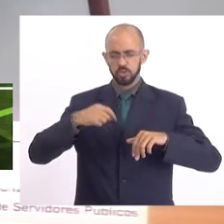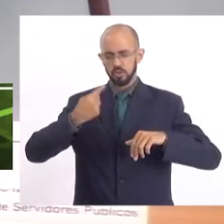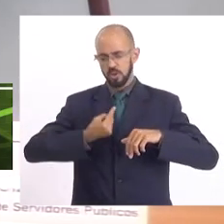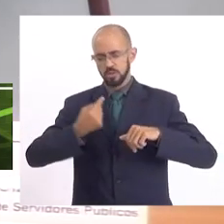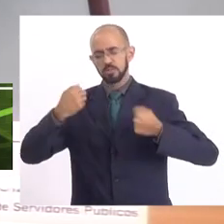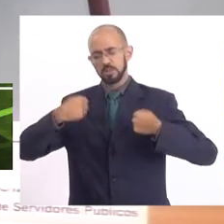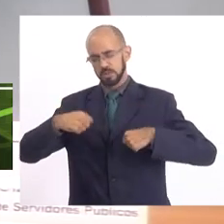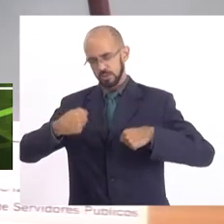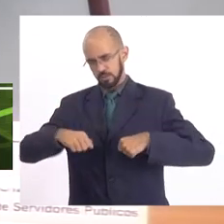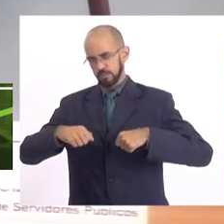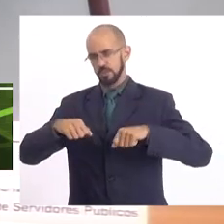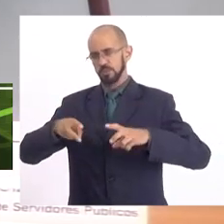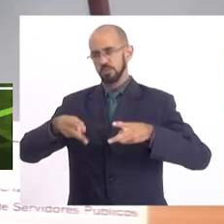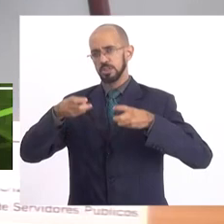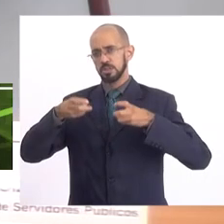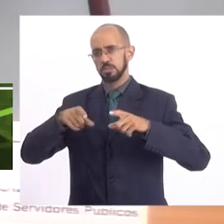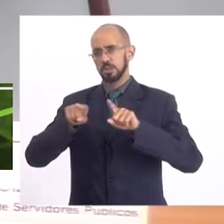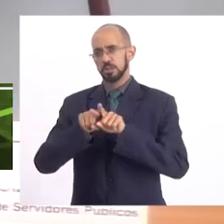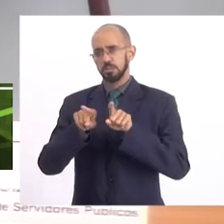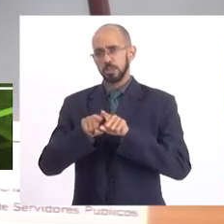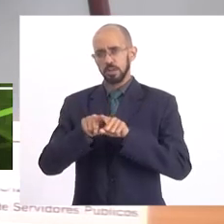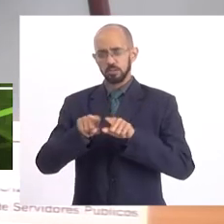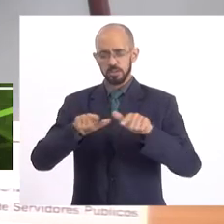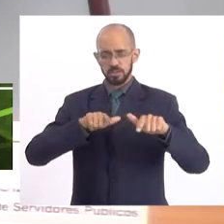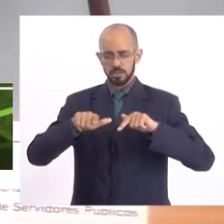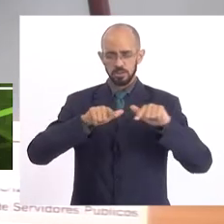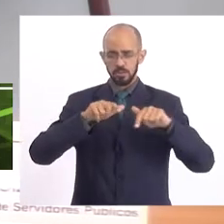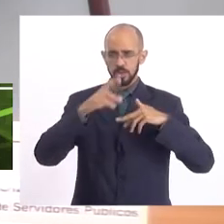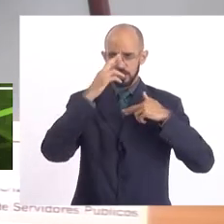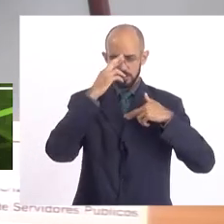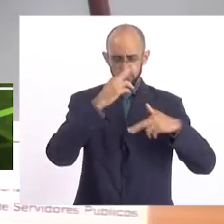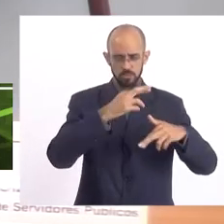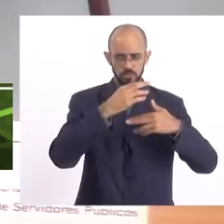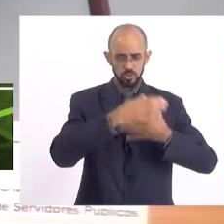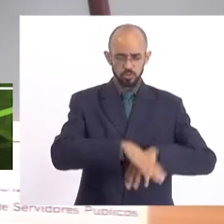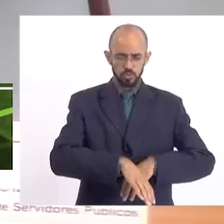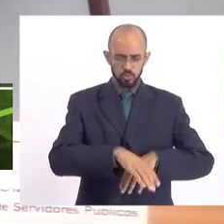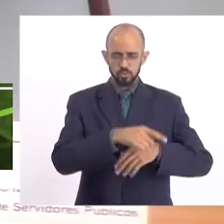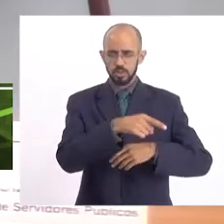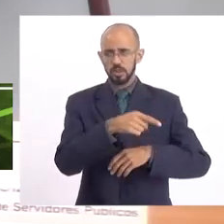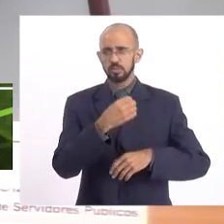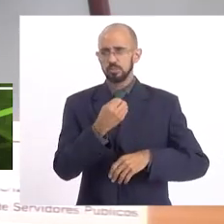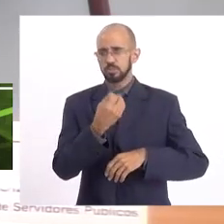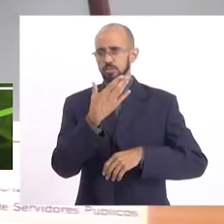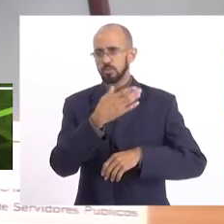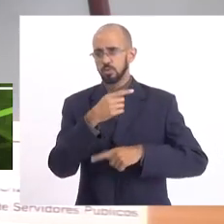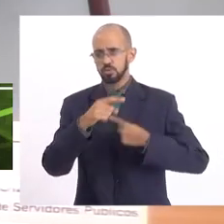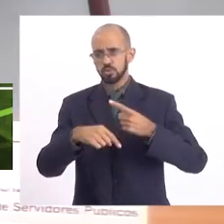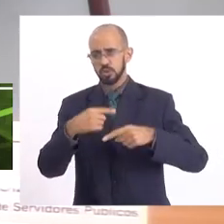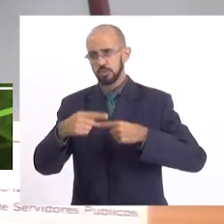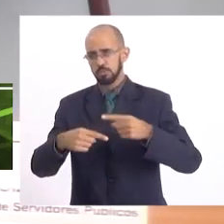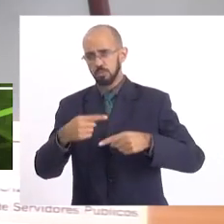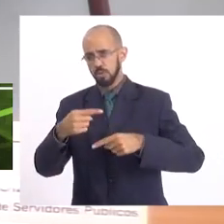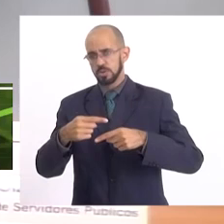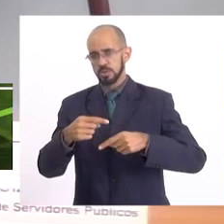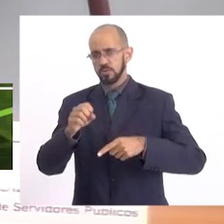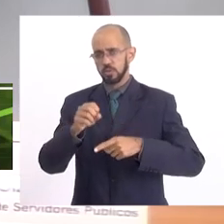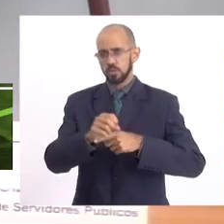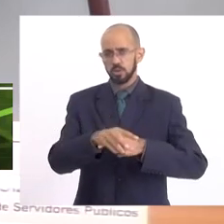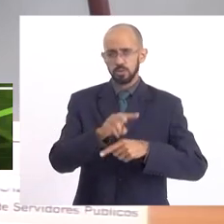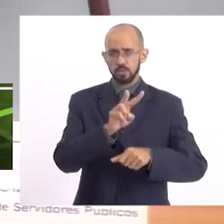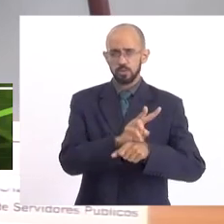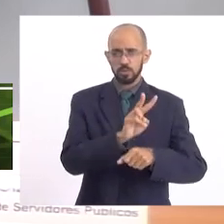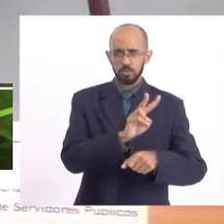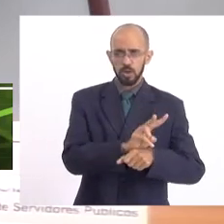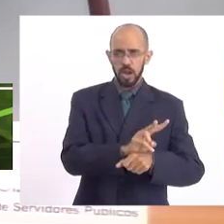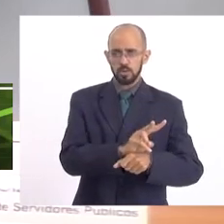E vendo que vocês estão trabalhando respeitando os concursados. Sim. Só posteriores que vocês vão fazer o trabalho temporário, sim, que